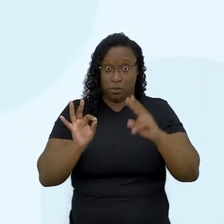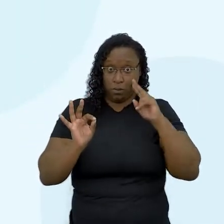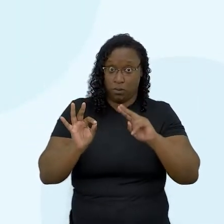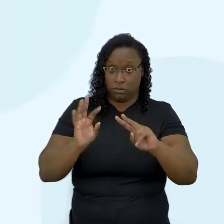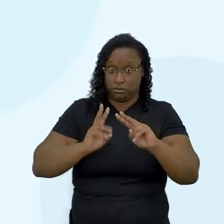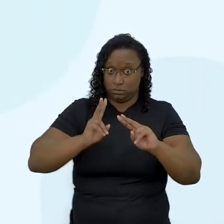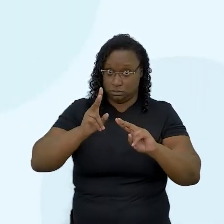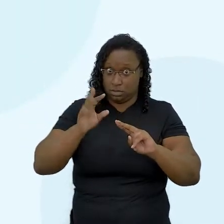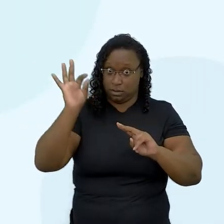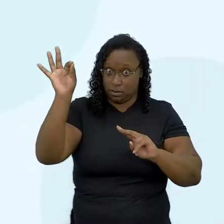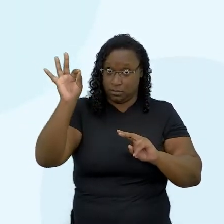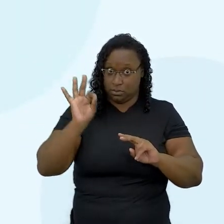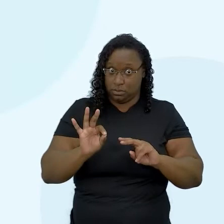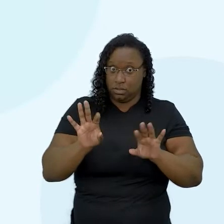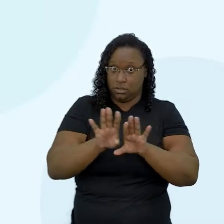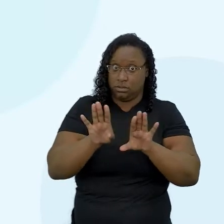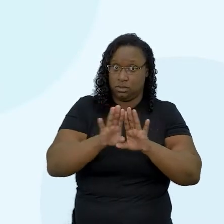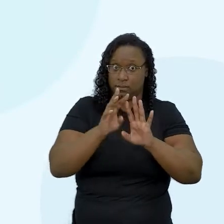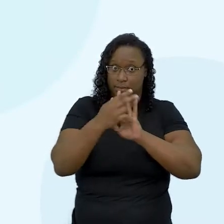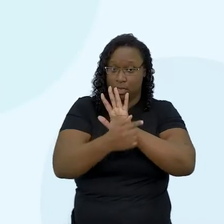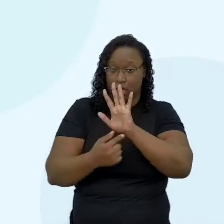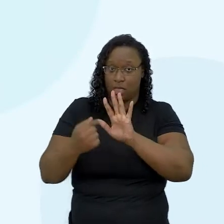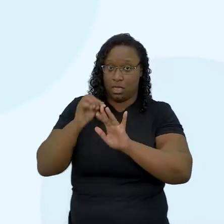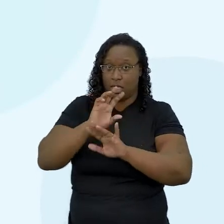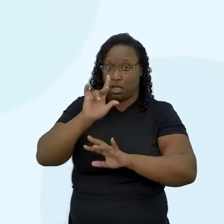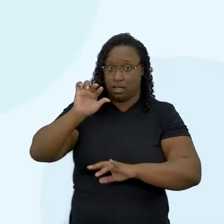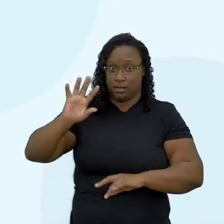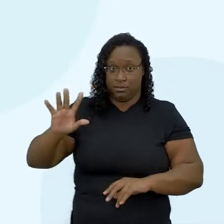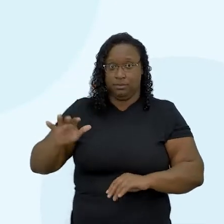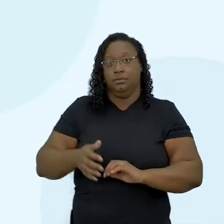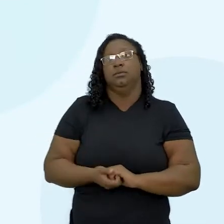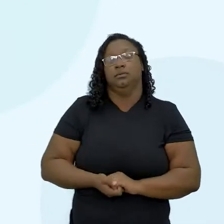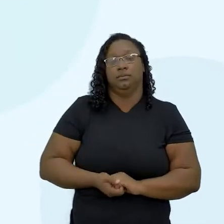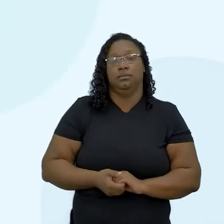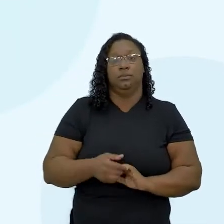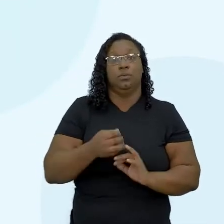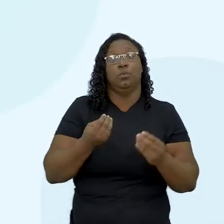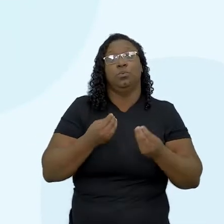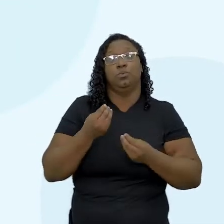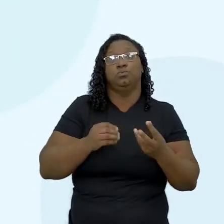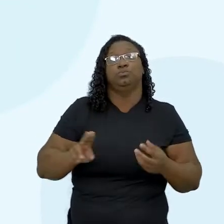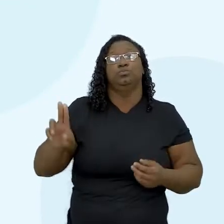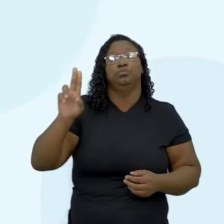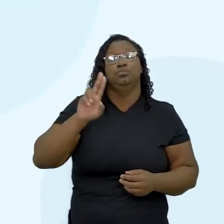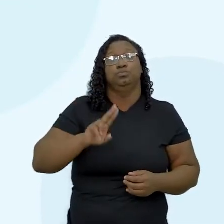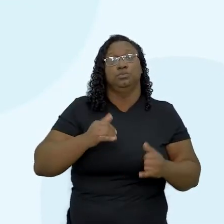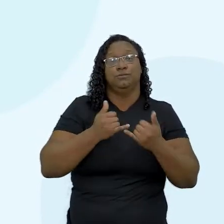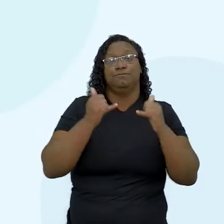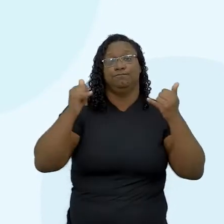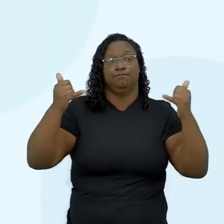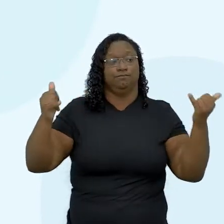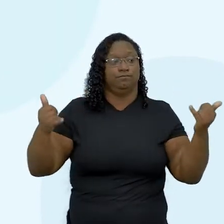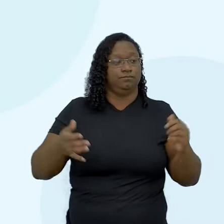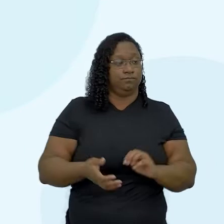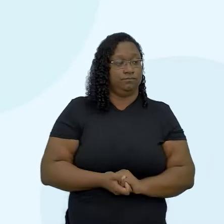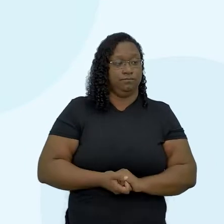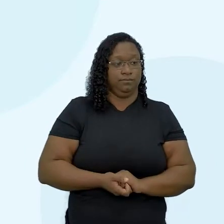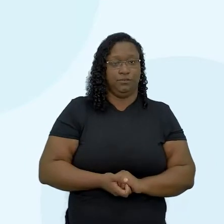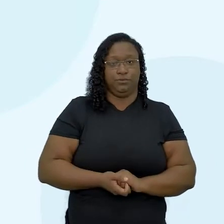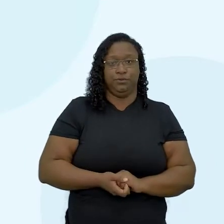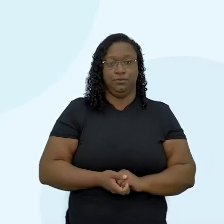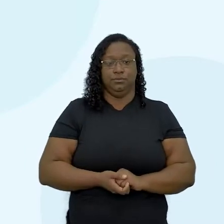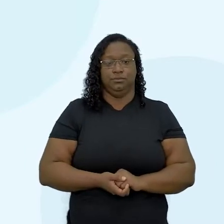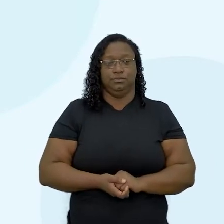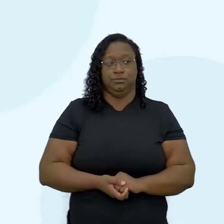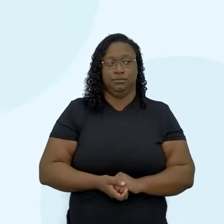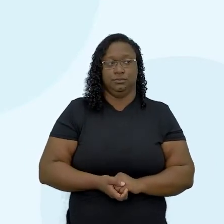dizer que ele... Aquela porcentagem representa o quanto de energia ele tá utilizando. Por isso que a letrinha verde é o A, B, e aí vai ficando pior,